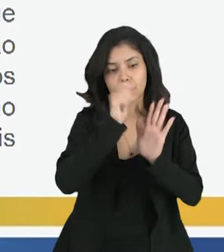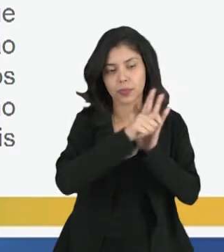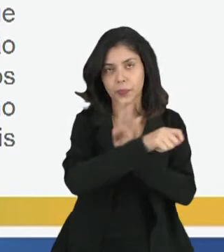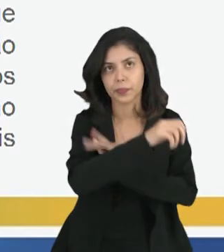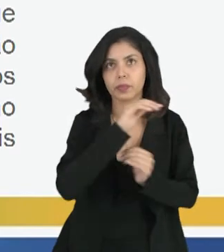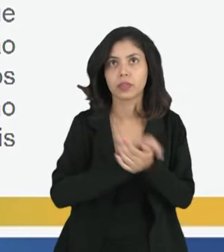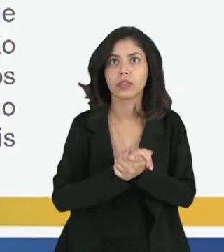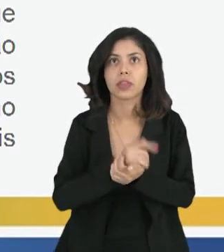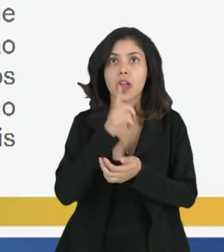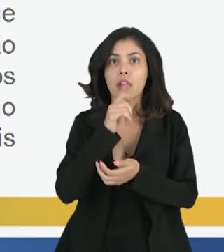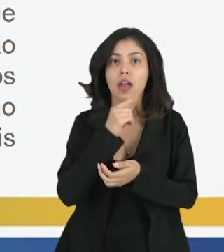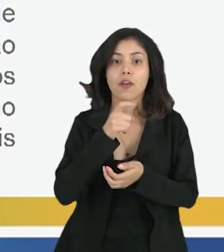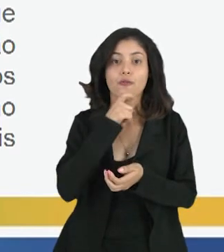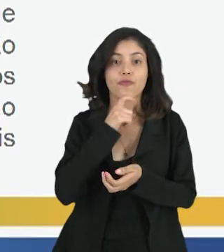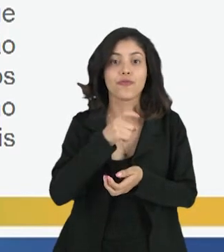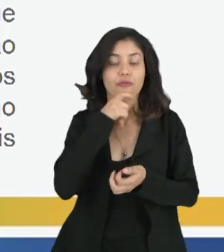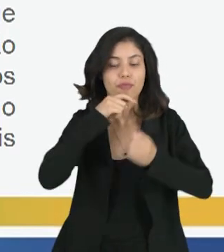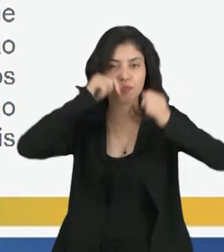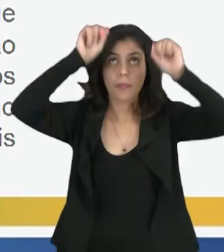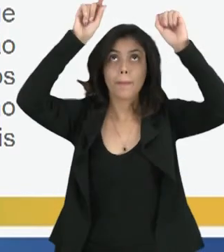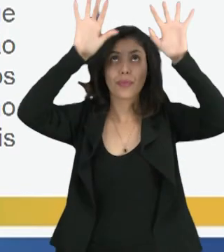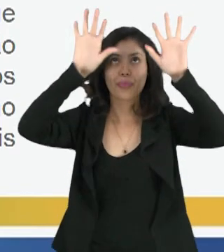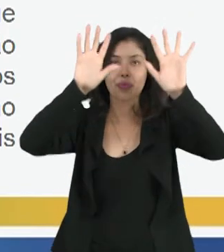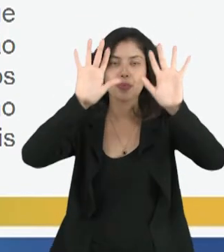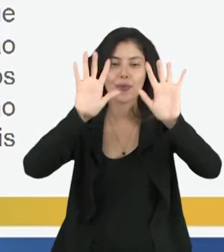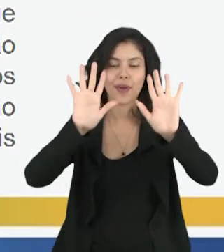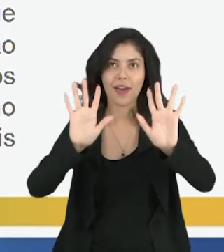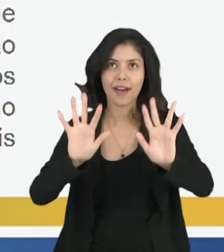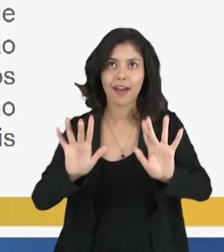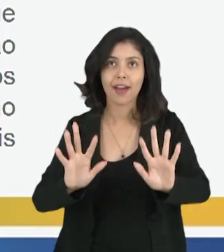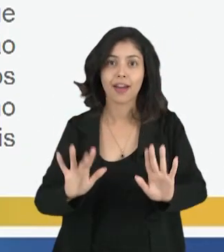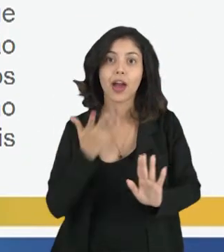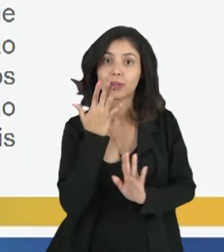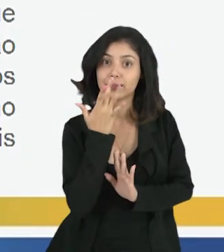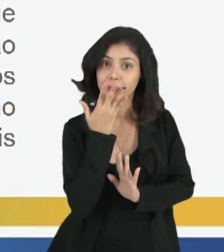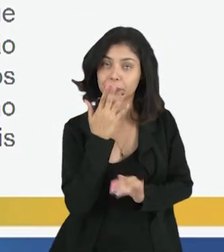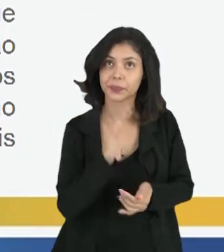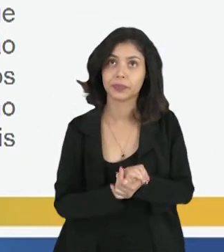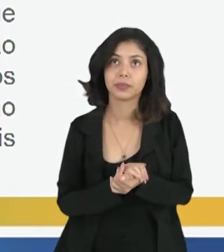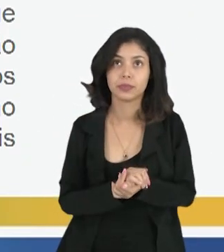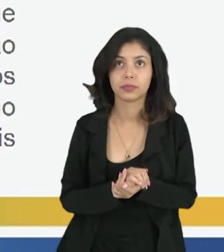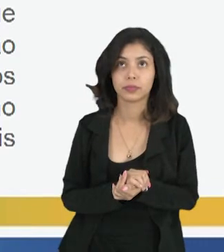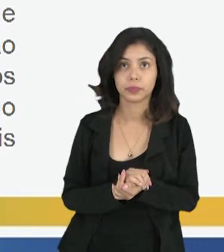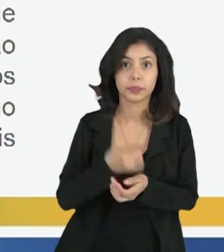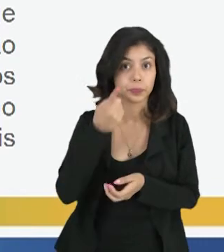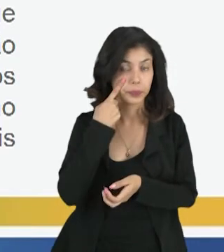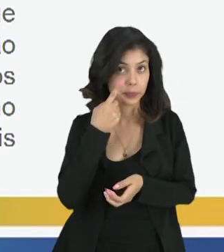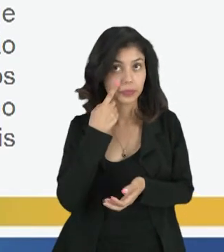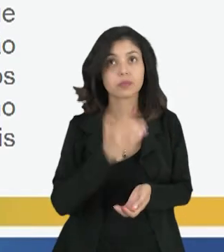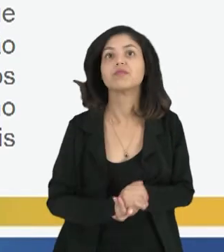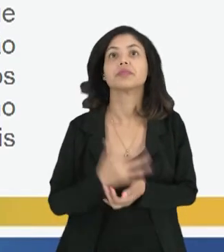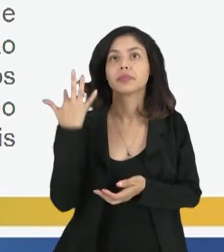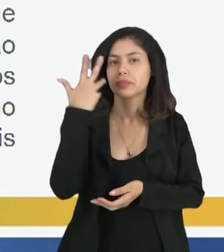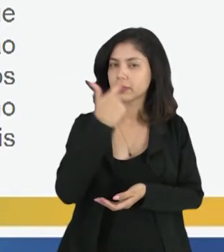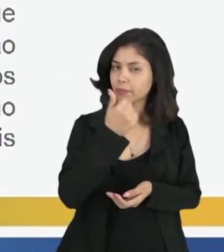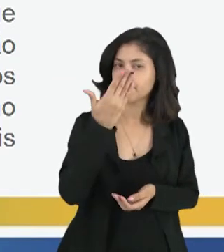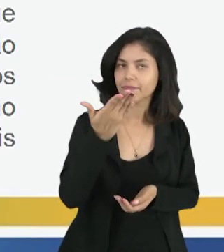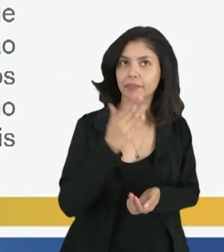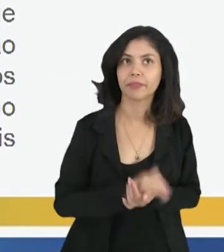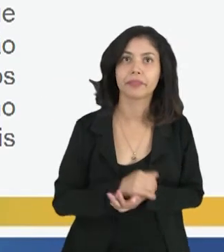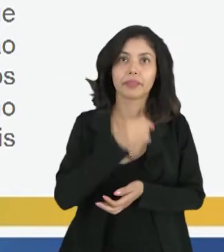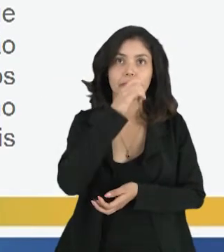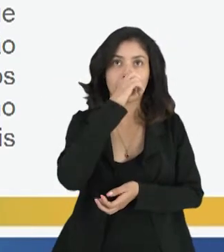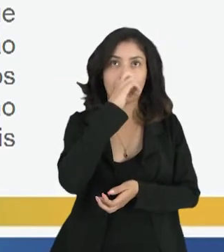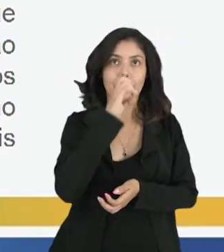são cobertas por neve, o que faz com que a coloração da vegetação e dos lagos no seu entorno sejam evidentes. Olha que lindeza, ele está dizendo